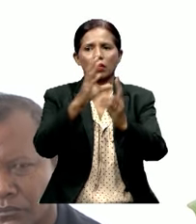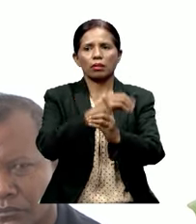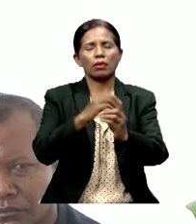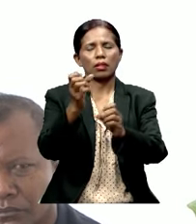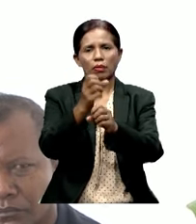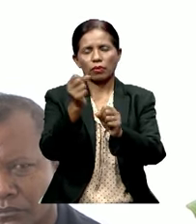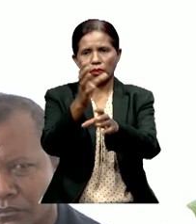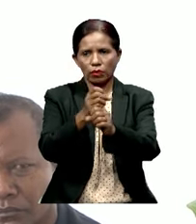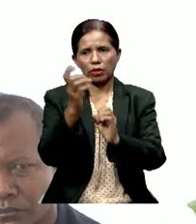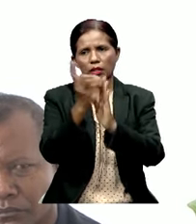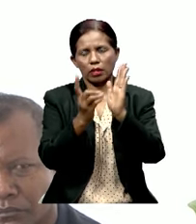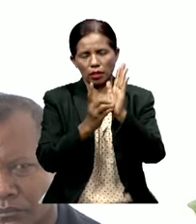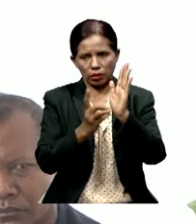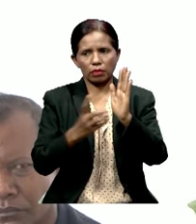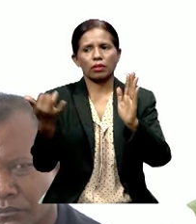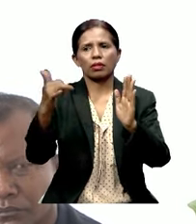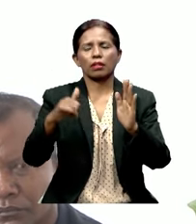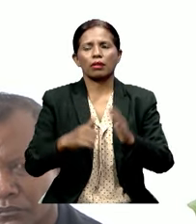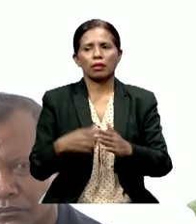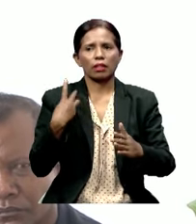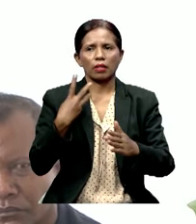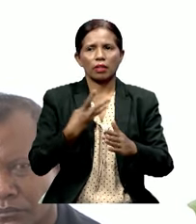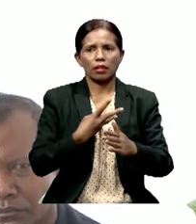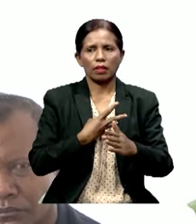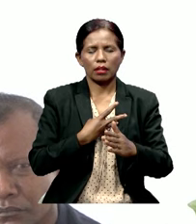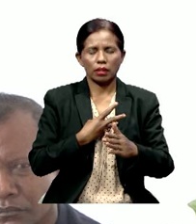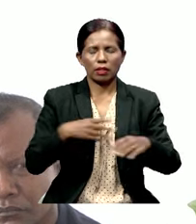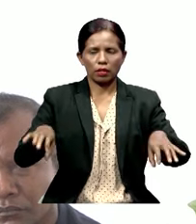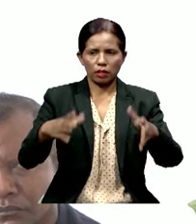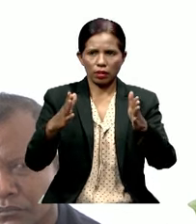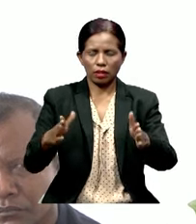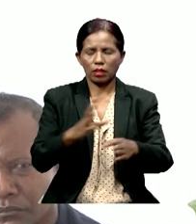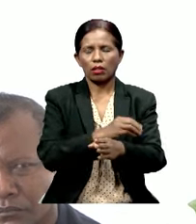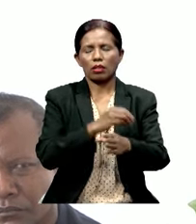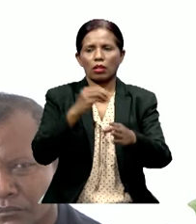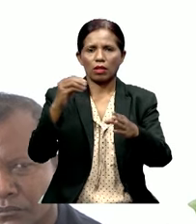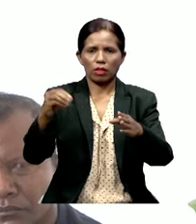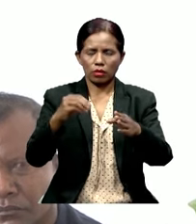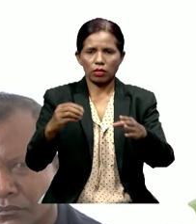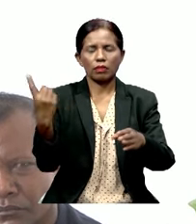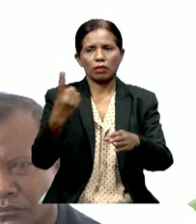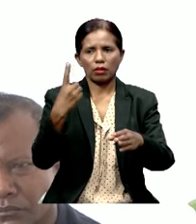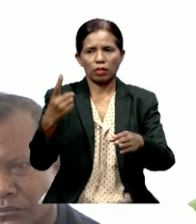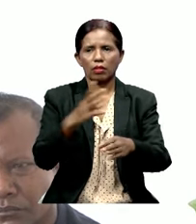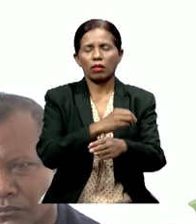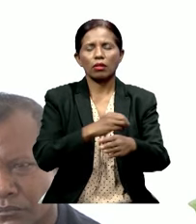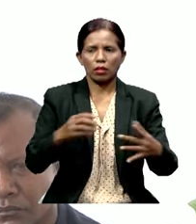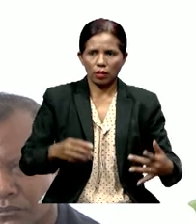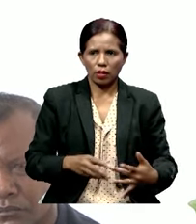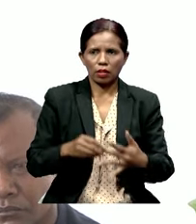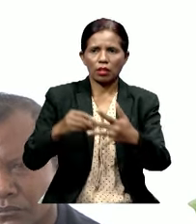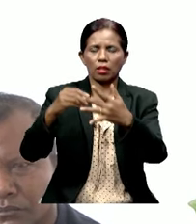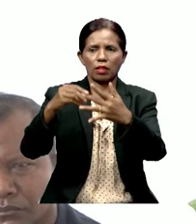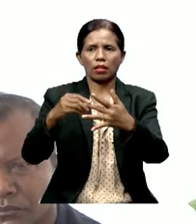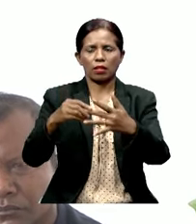CIRA. E tem funcionário permanente com regime geral, com regime especial, e tem